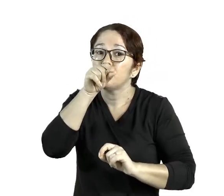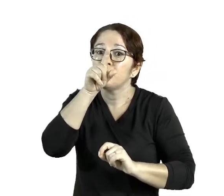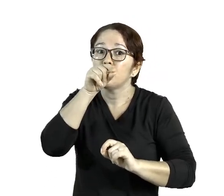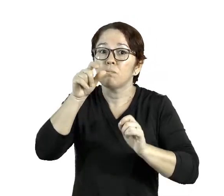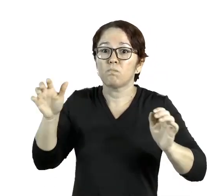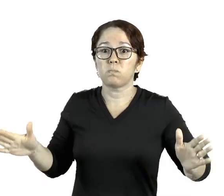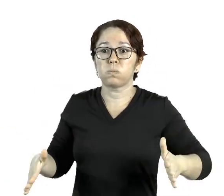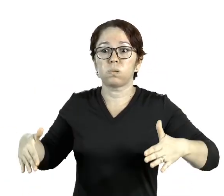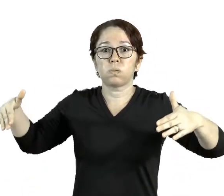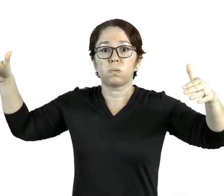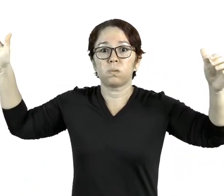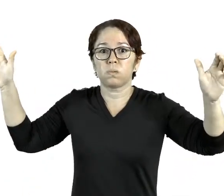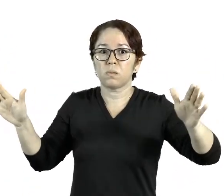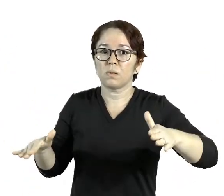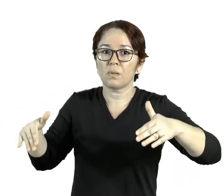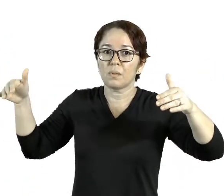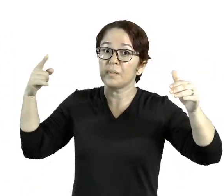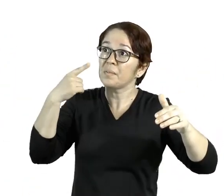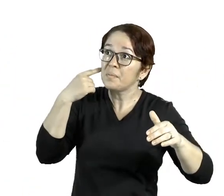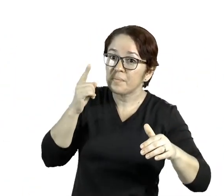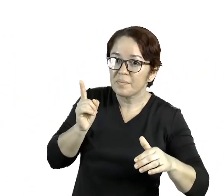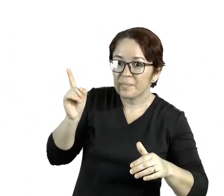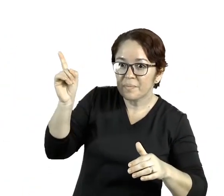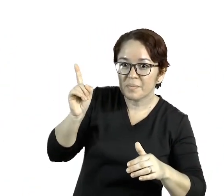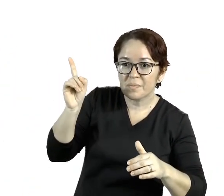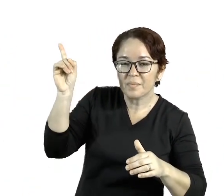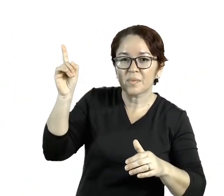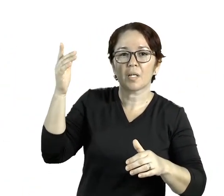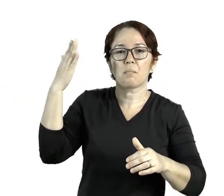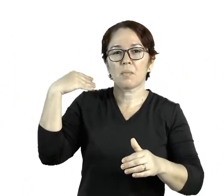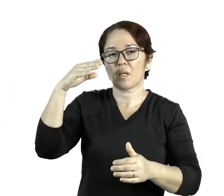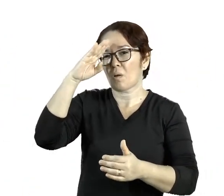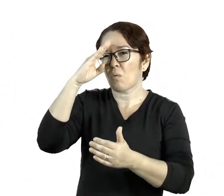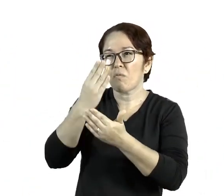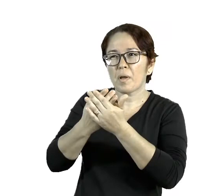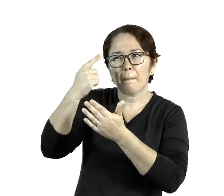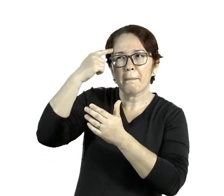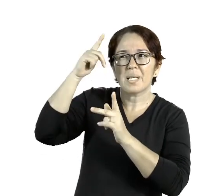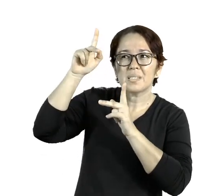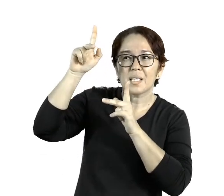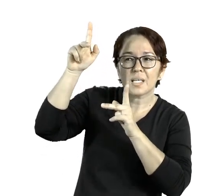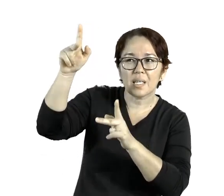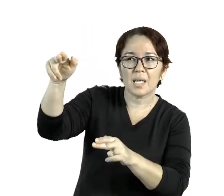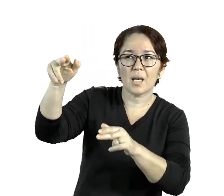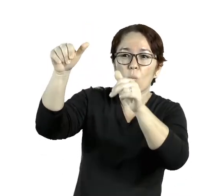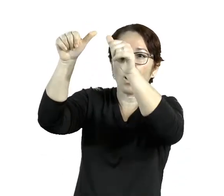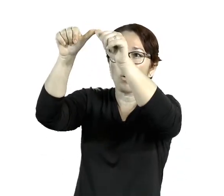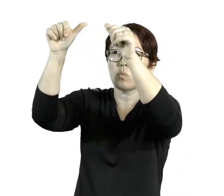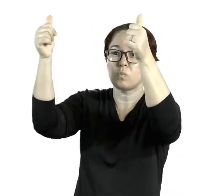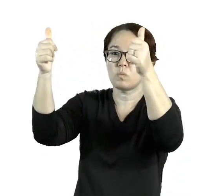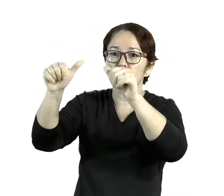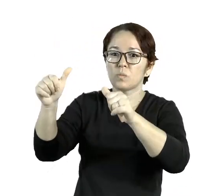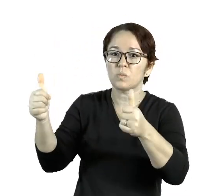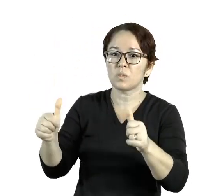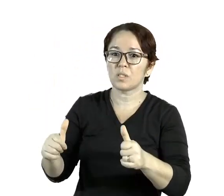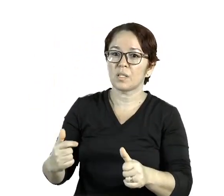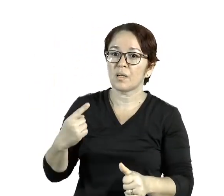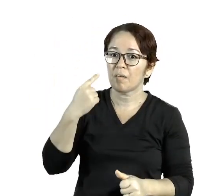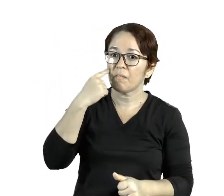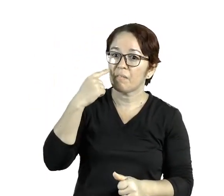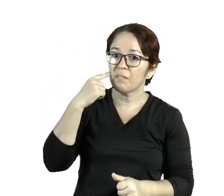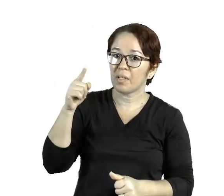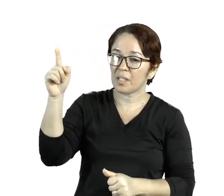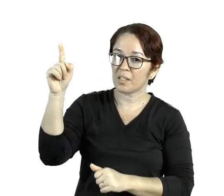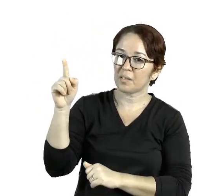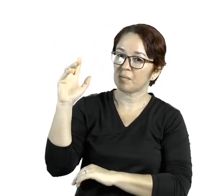de um dos deuses, tá, asteca, que era uma águia em cima de um cactus, né, como o